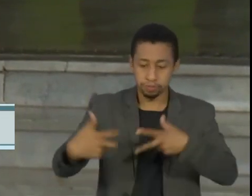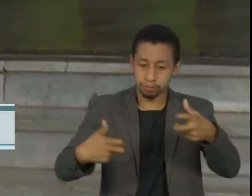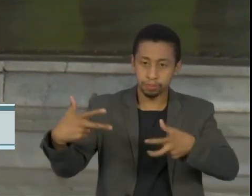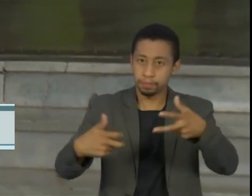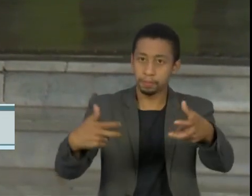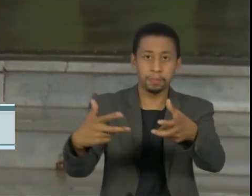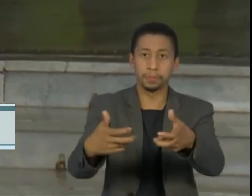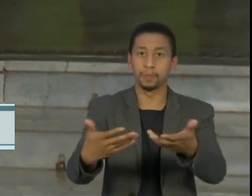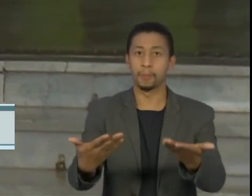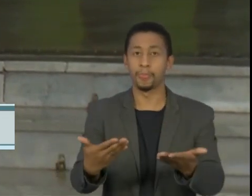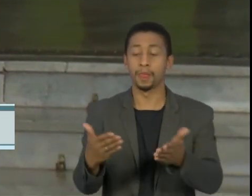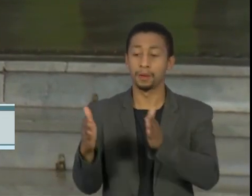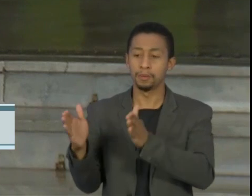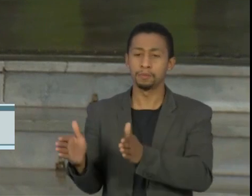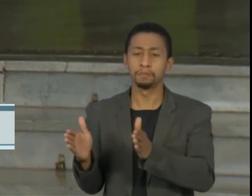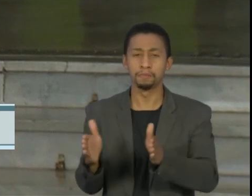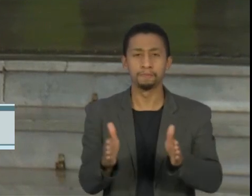Dentro do cronograma previsto,